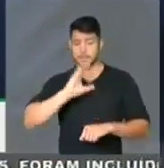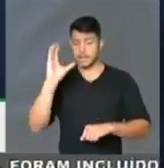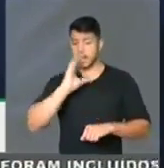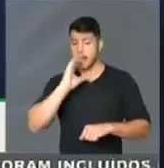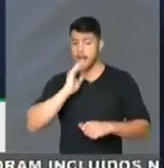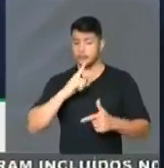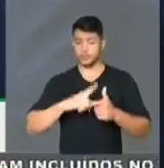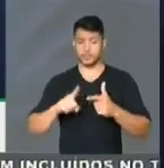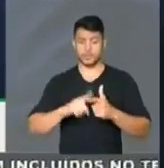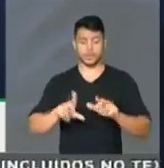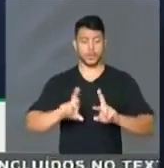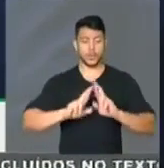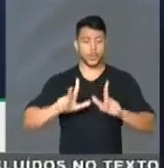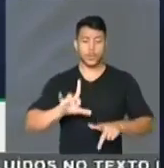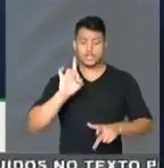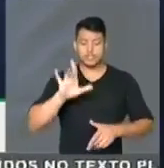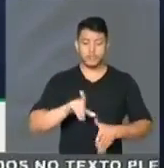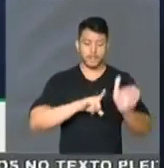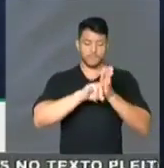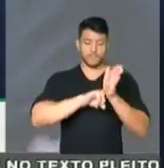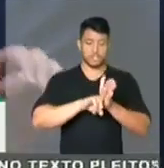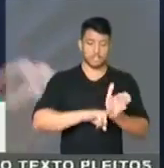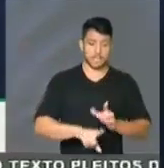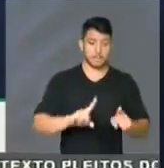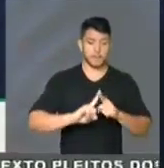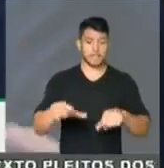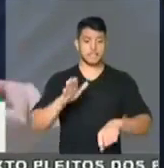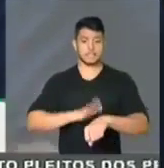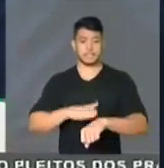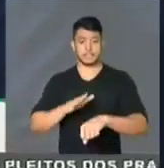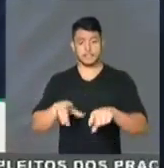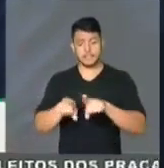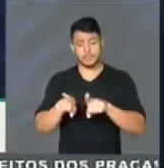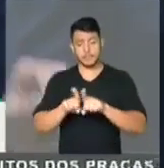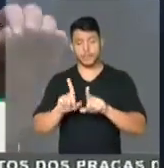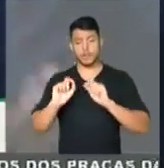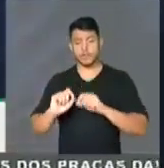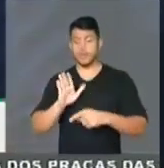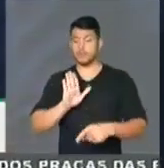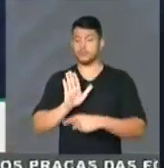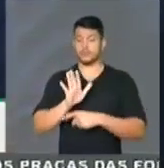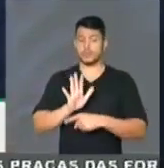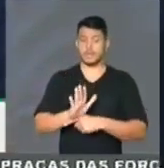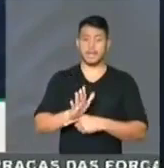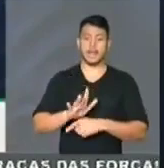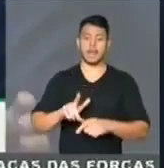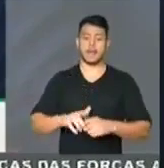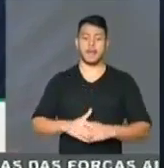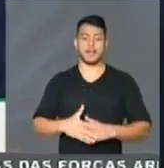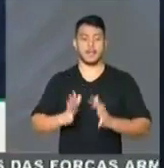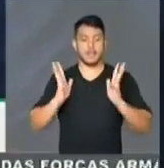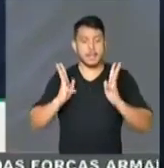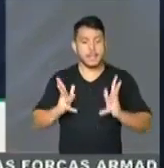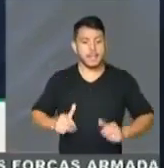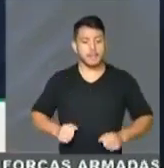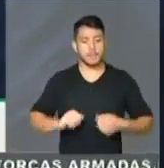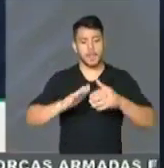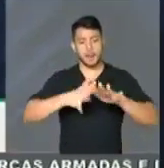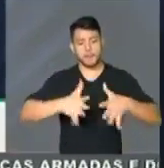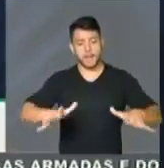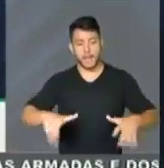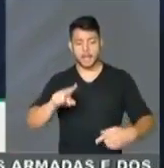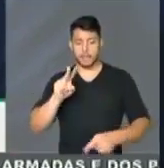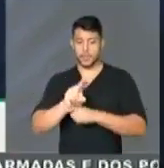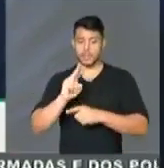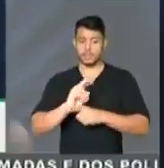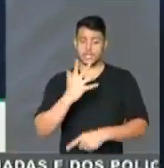de um desastre, mas um Estado que seja eficiente na mitigação dos danos, na limpeza das praias e na proteção da